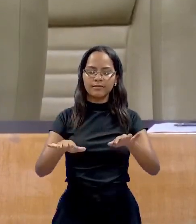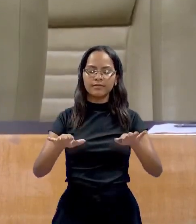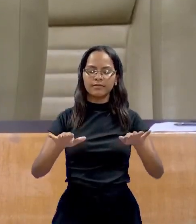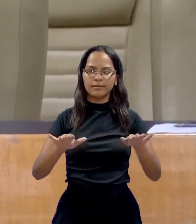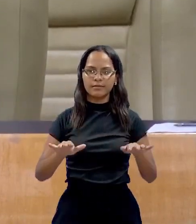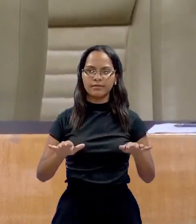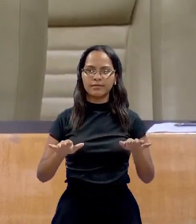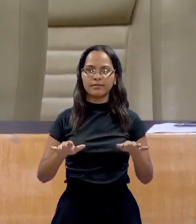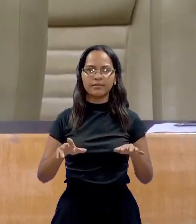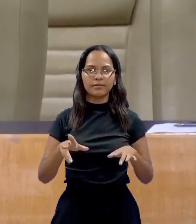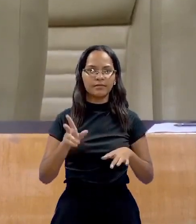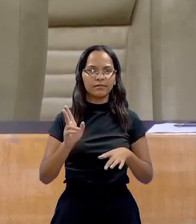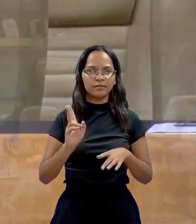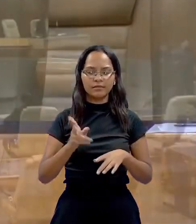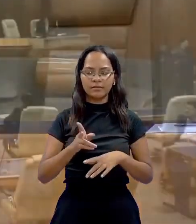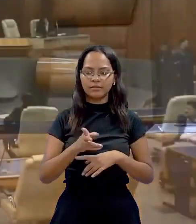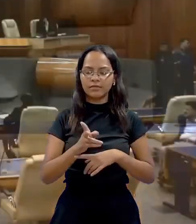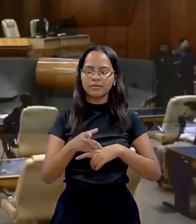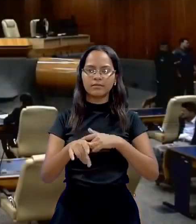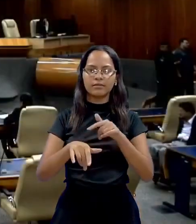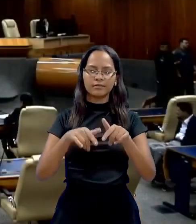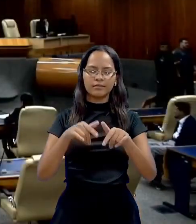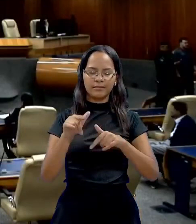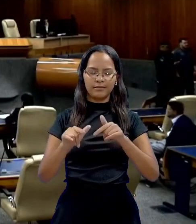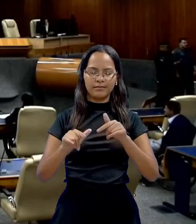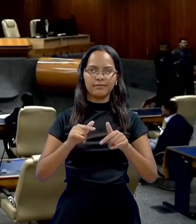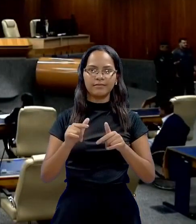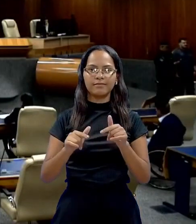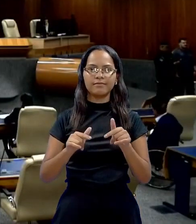os trabalhos no dia de hoje.